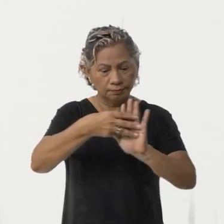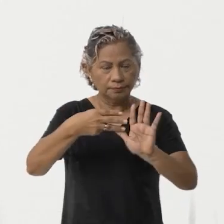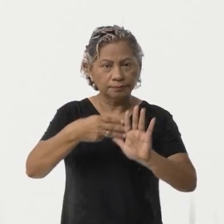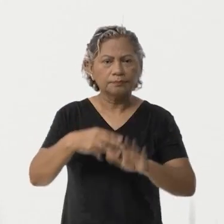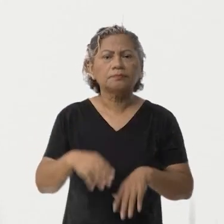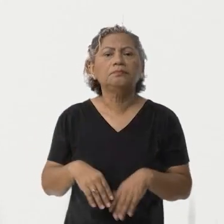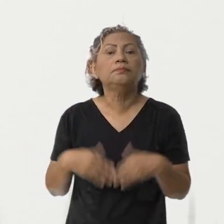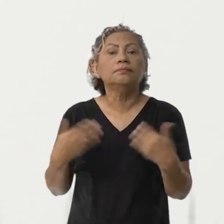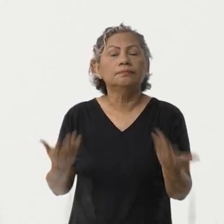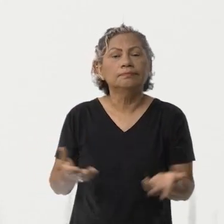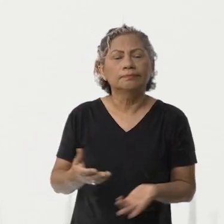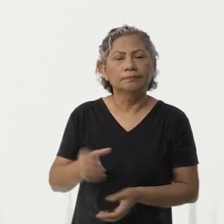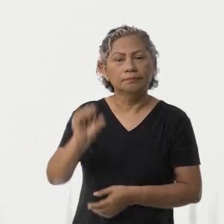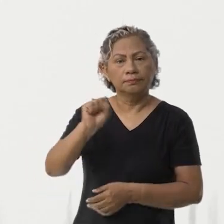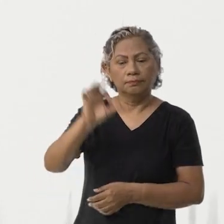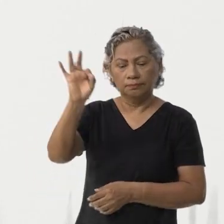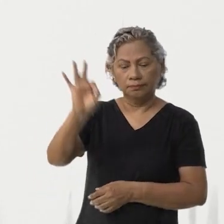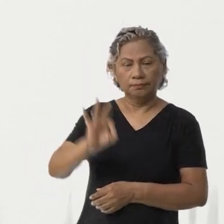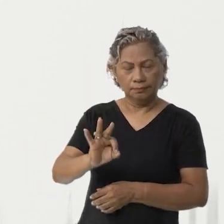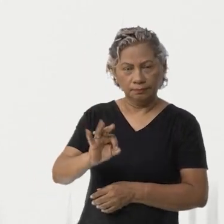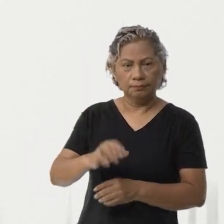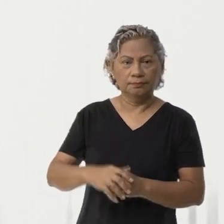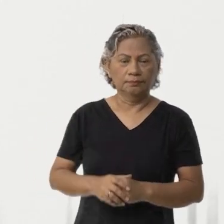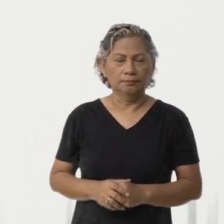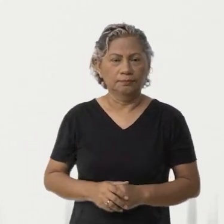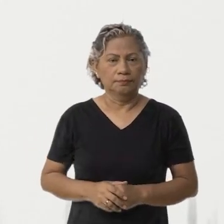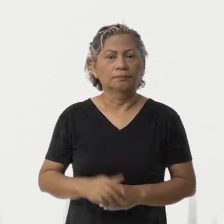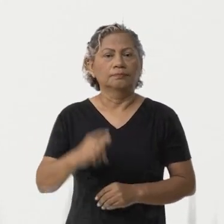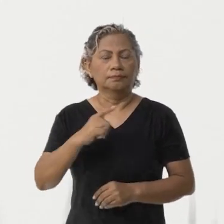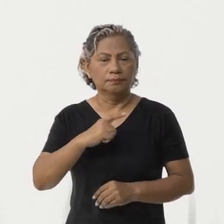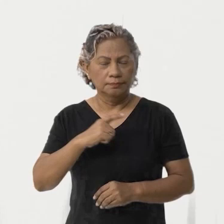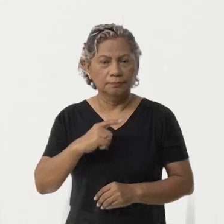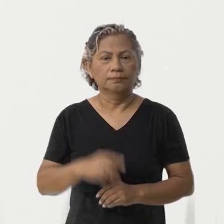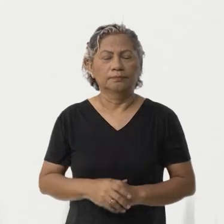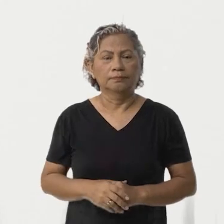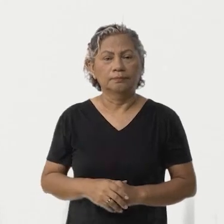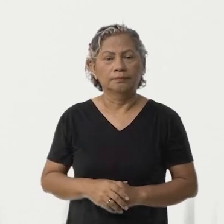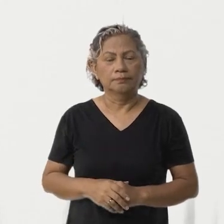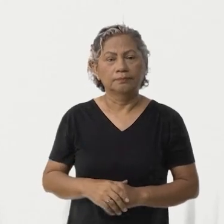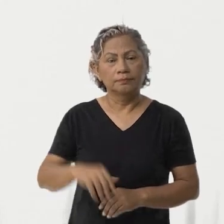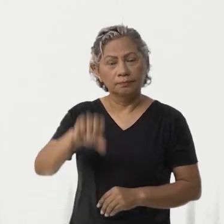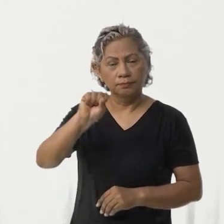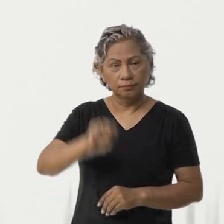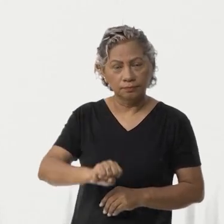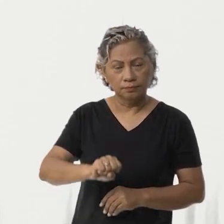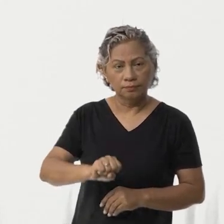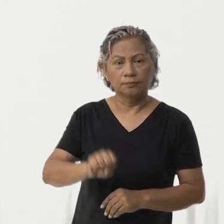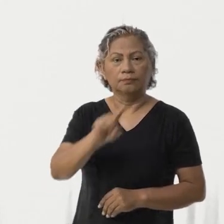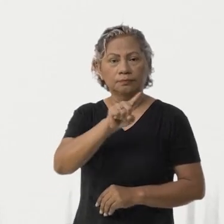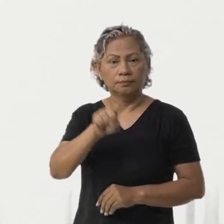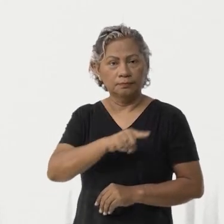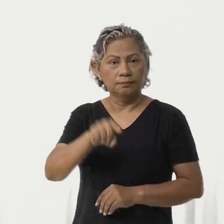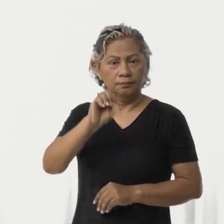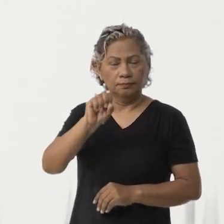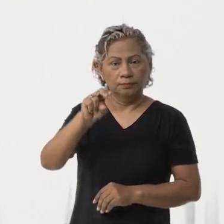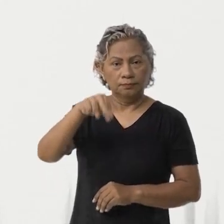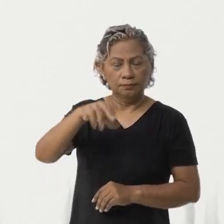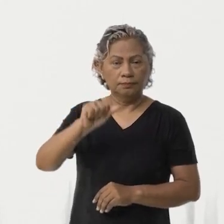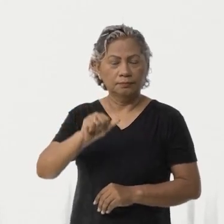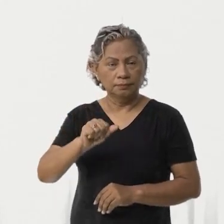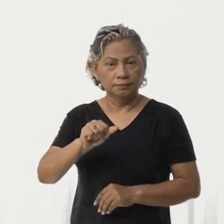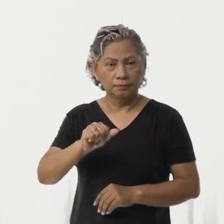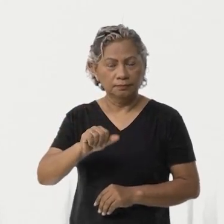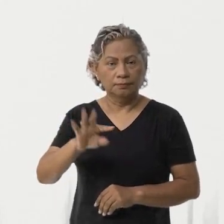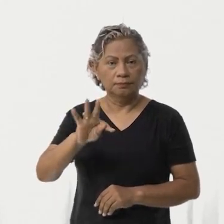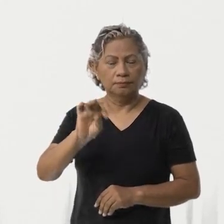E os outros 8% estão aonde? Na chamada zona temperada do sul, que ela vai estar